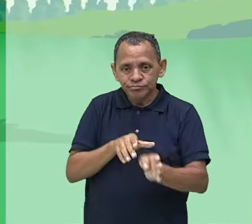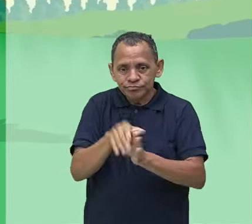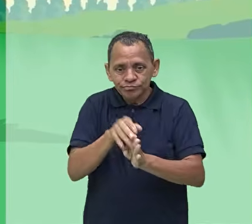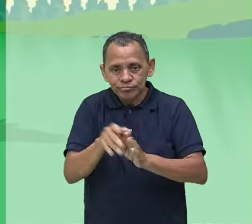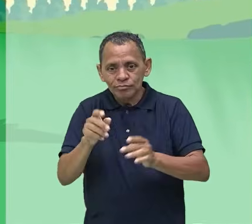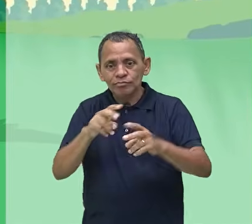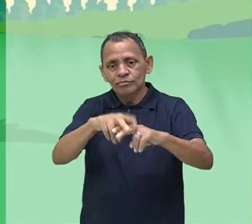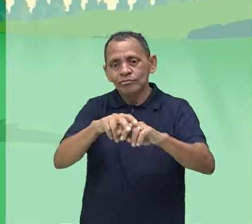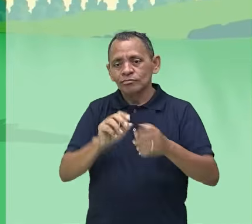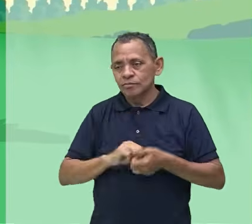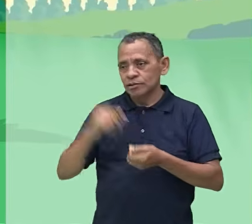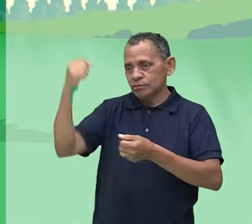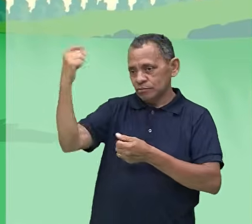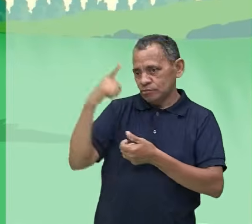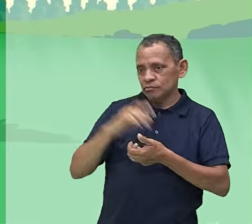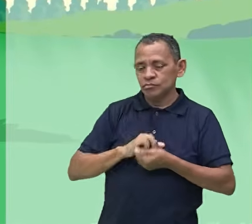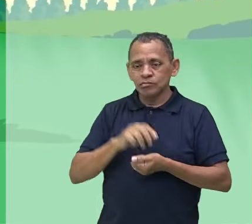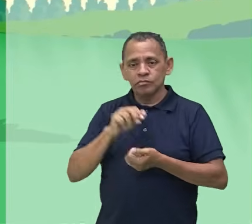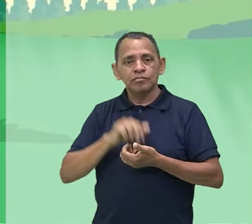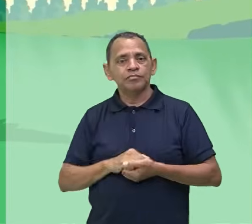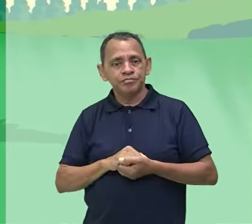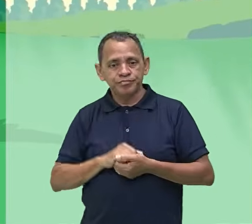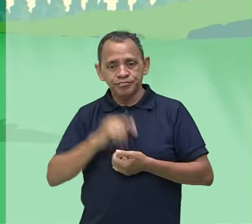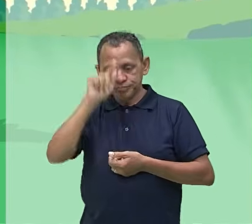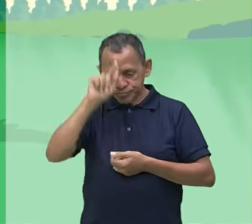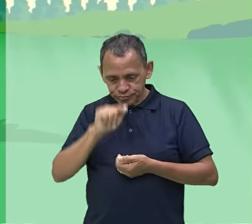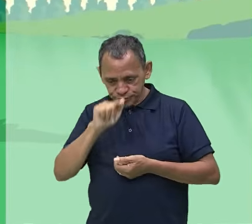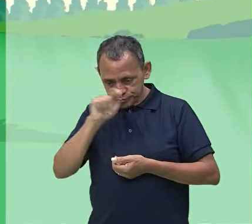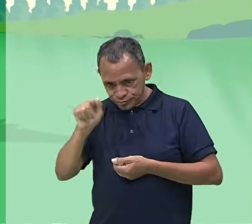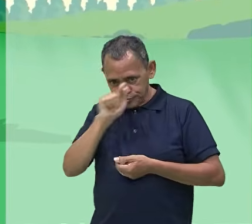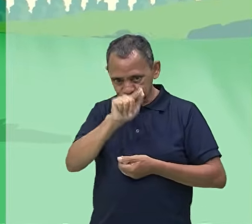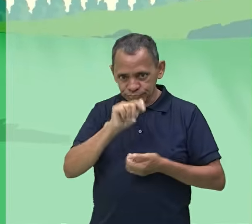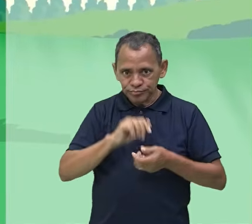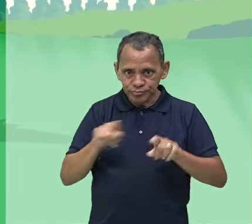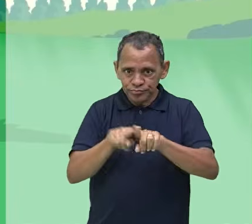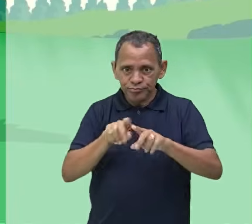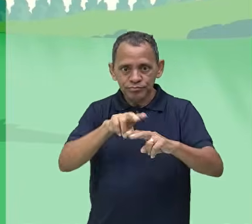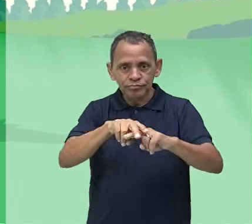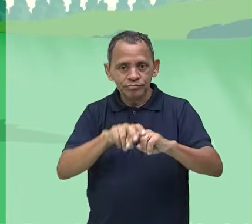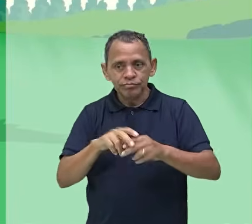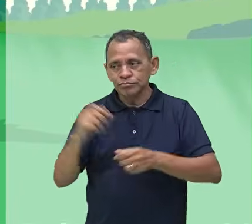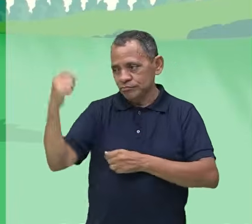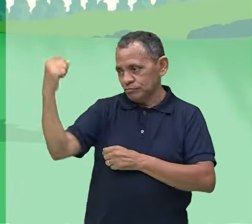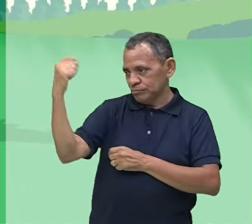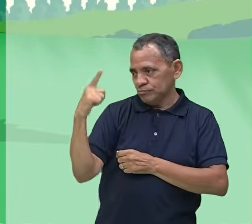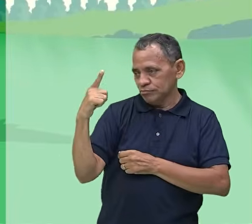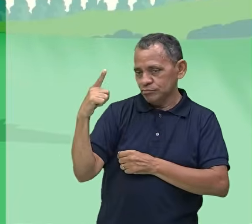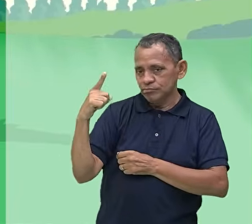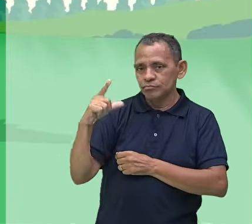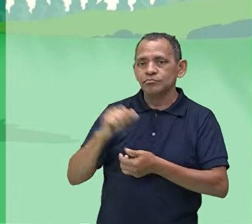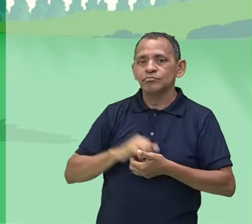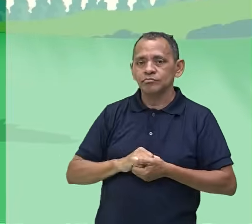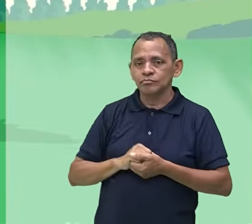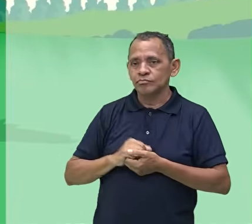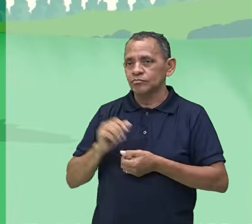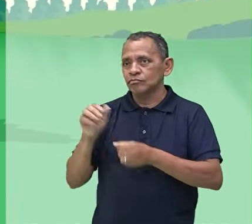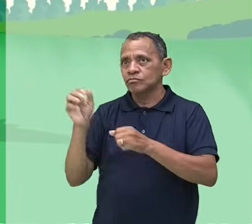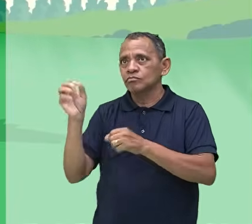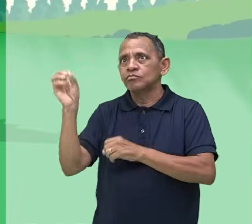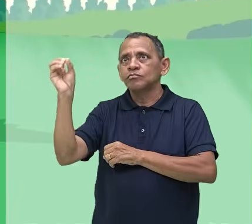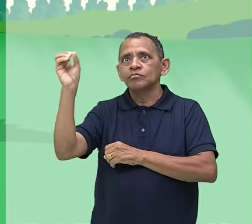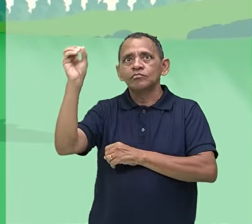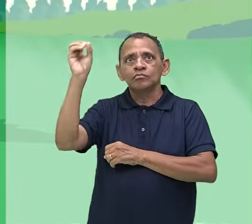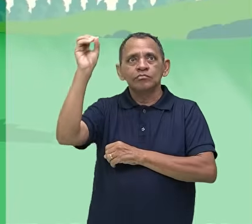indicando as direções cardeais de forma aproximada. Isso porque o Sol surge do lado leste, percorre o céu e